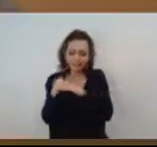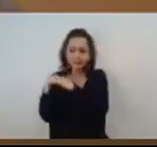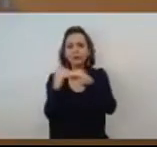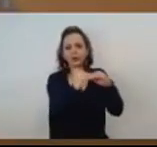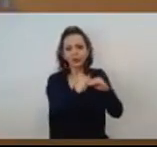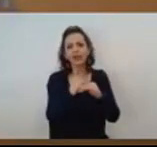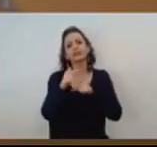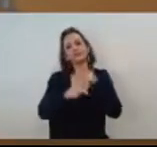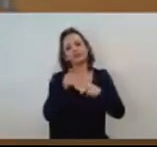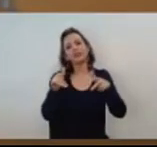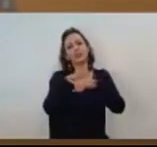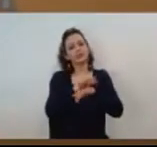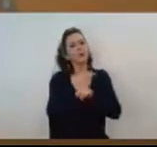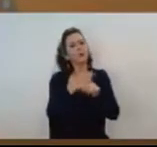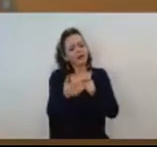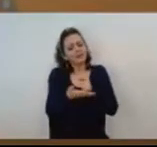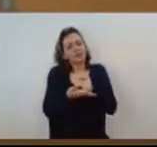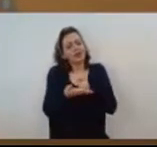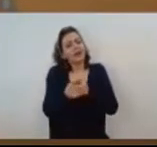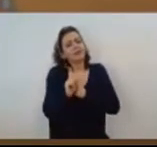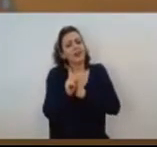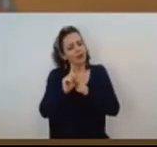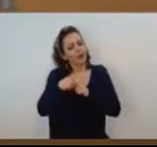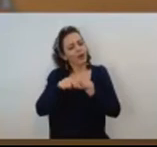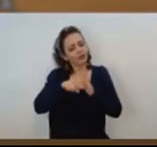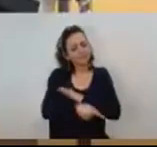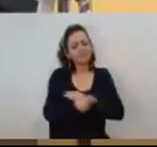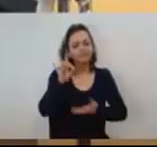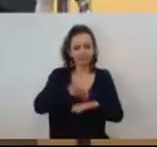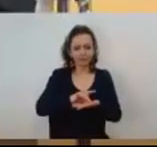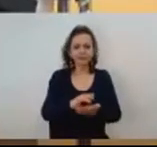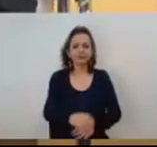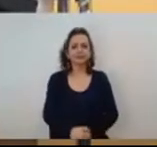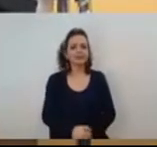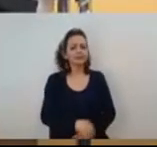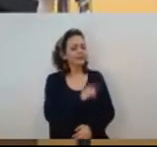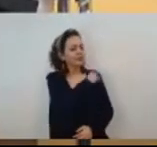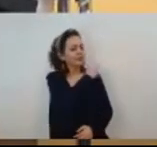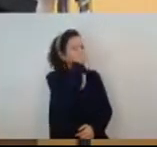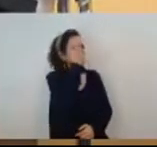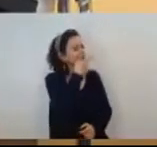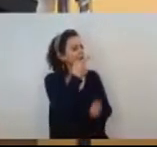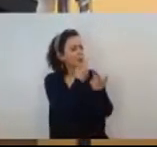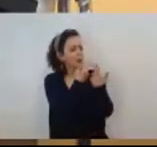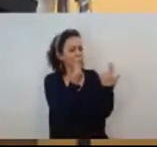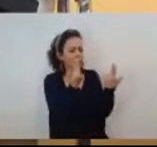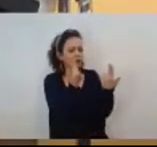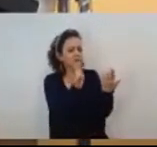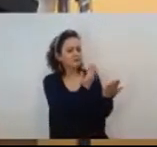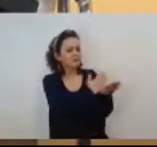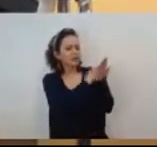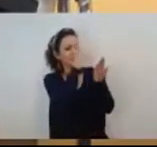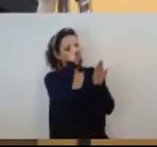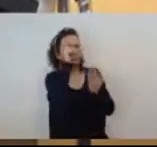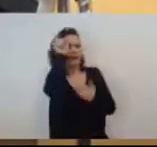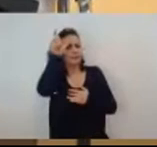você sabe se está falando de uma coisa que me lembrou o autor que é o tal ben-shahar é um professor de Harvard que fala